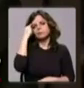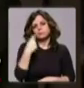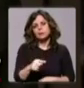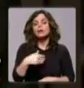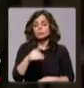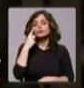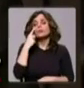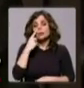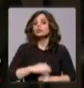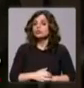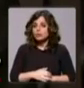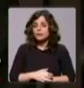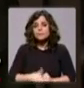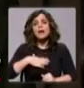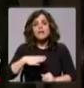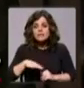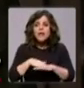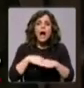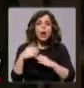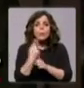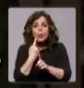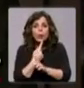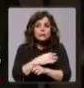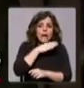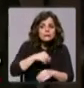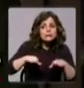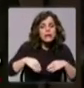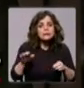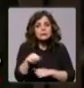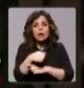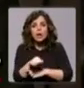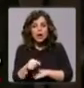que ponto é que eles querem fazer algumas concessões, mas o cenário não é brilhante.